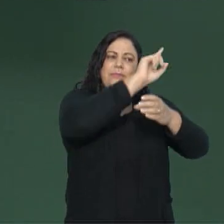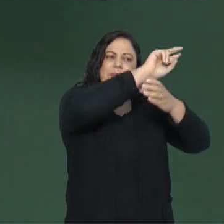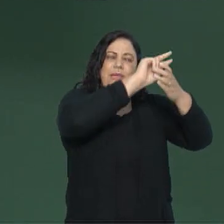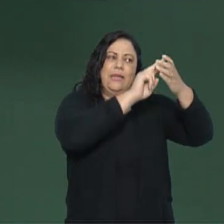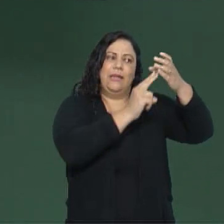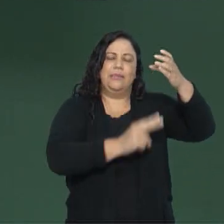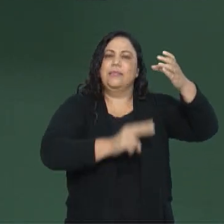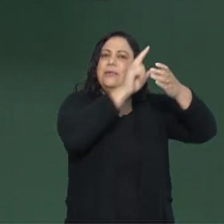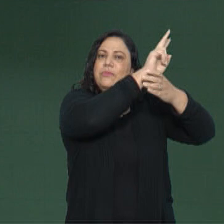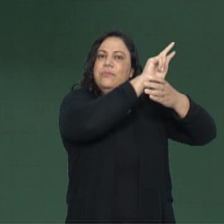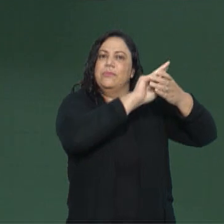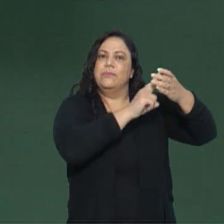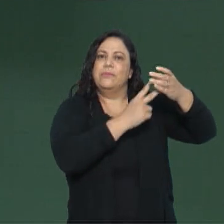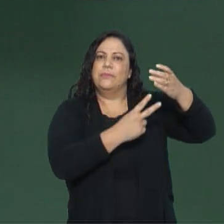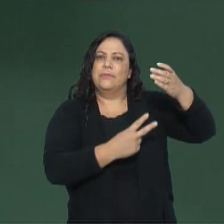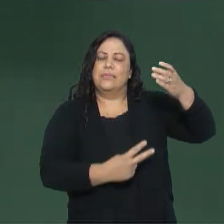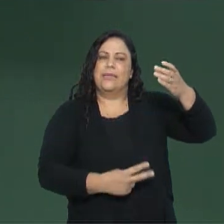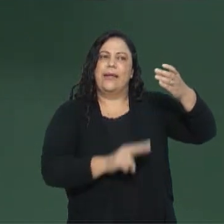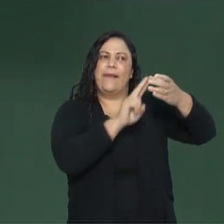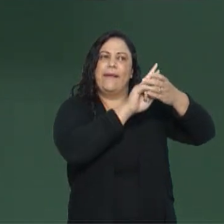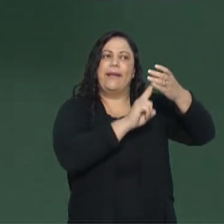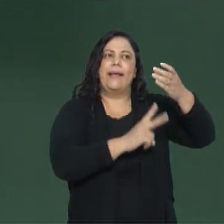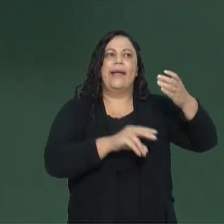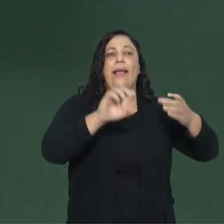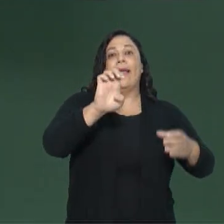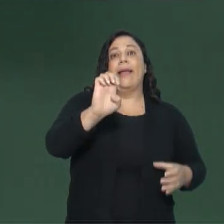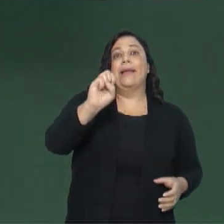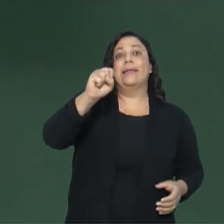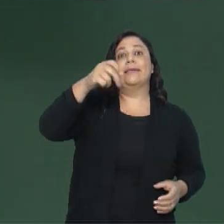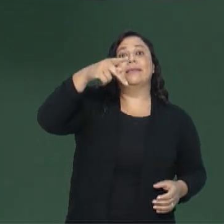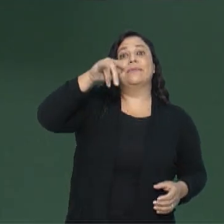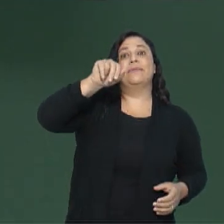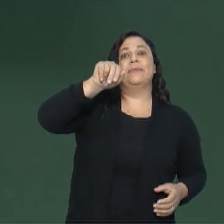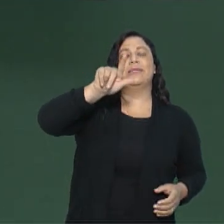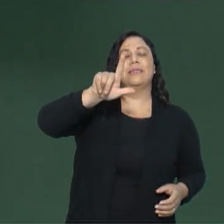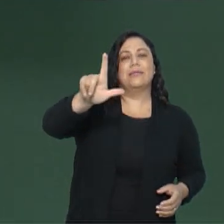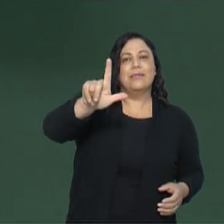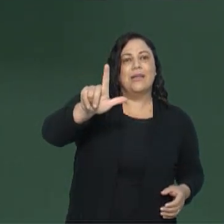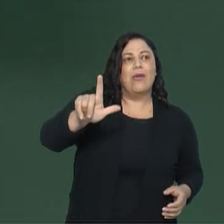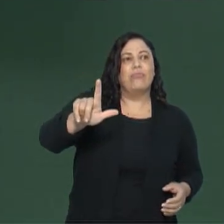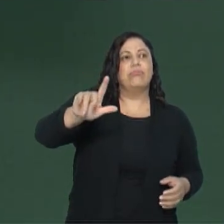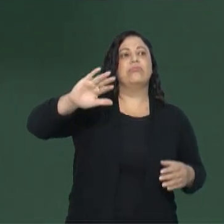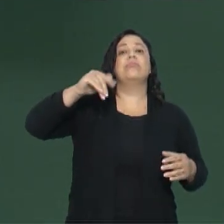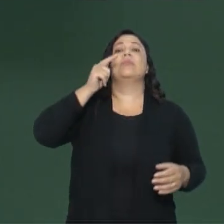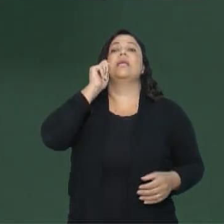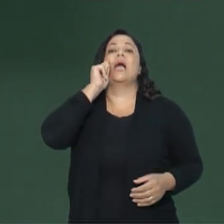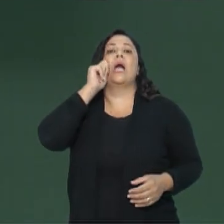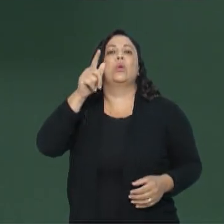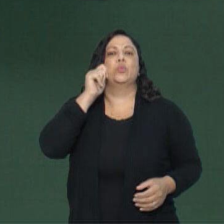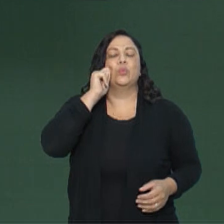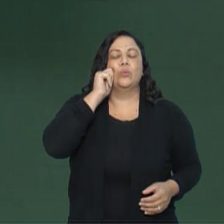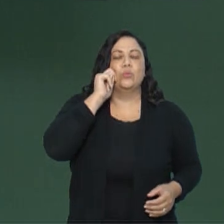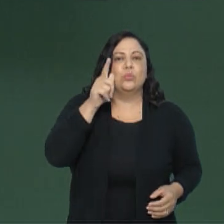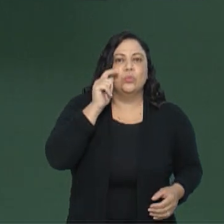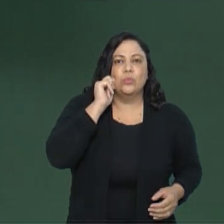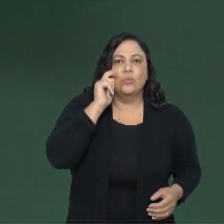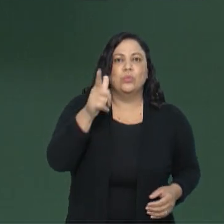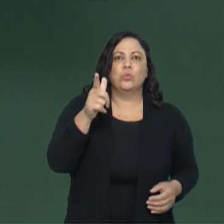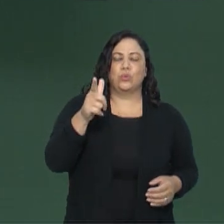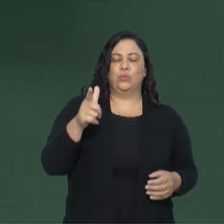medula, né, que é a medula espinal. E fora aqui nós temos em azul o nosso sistema